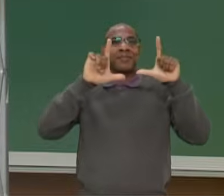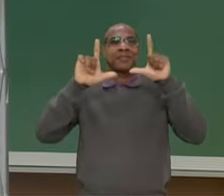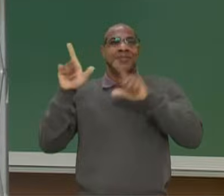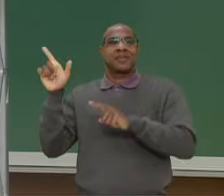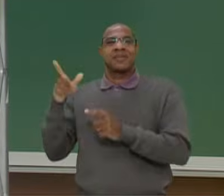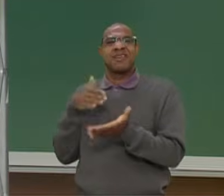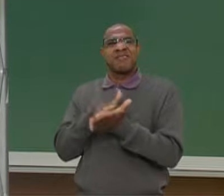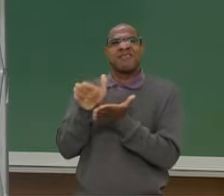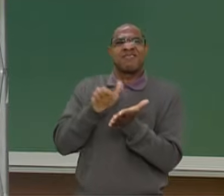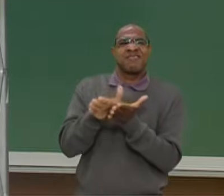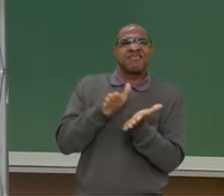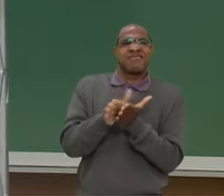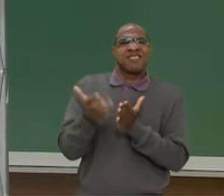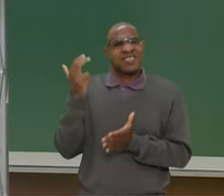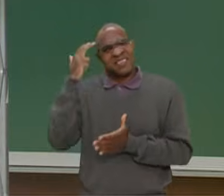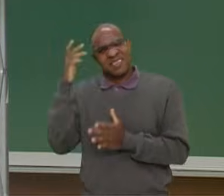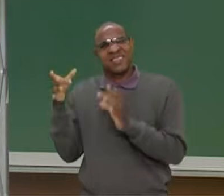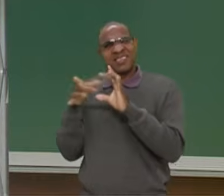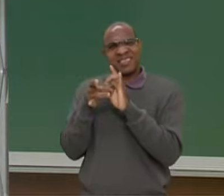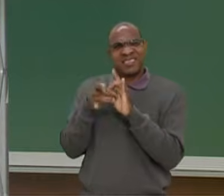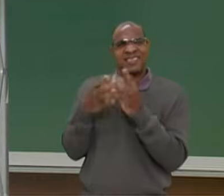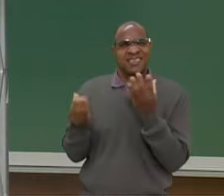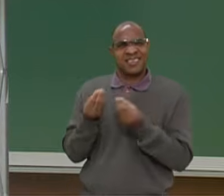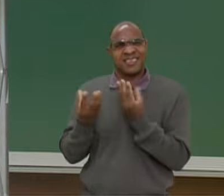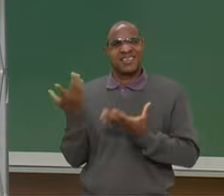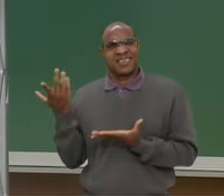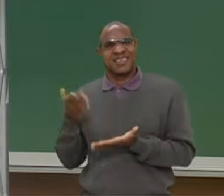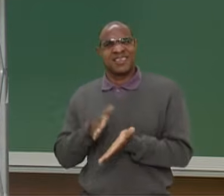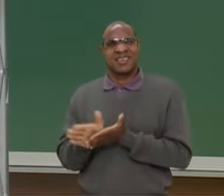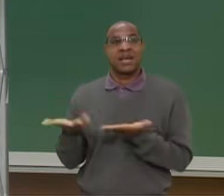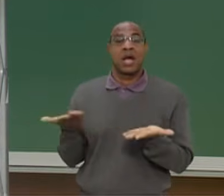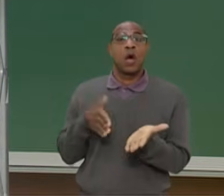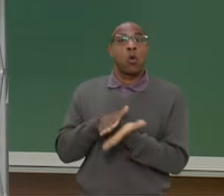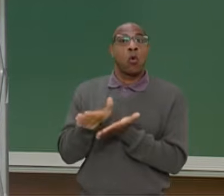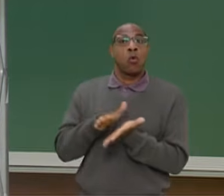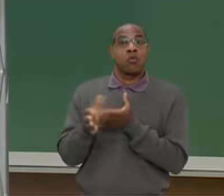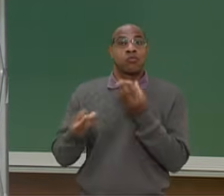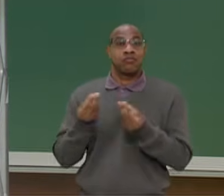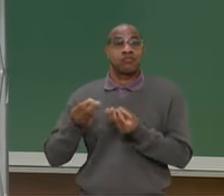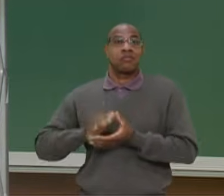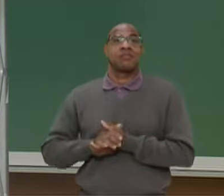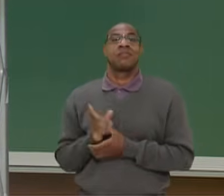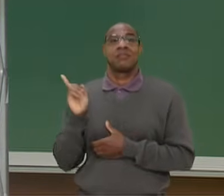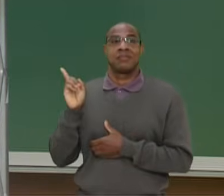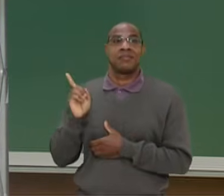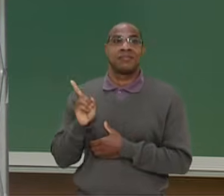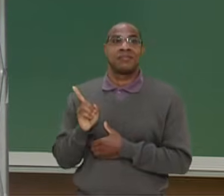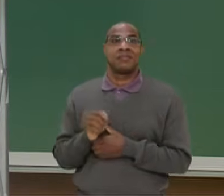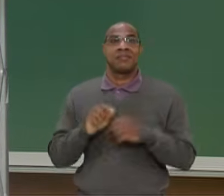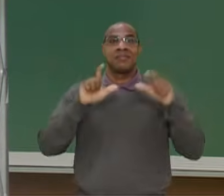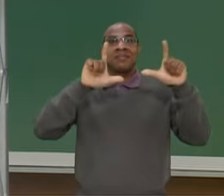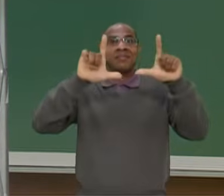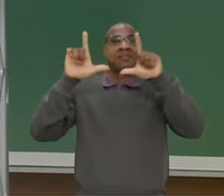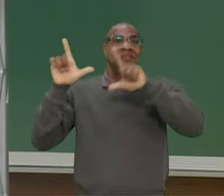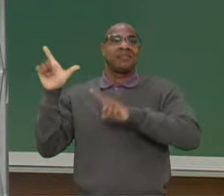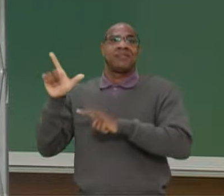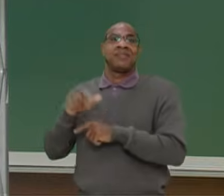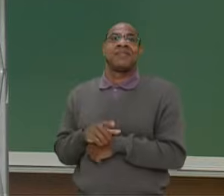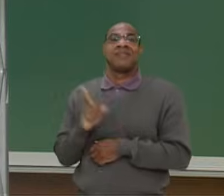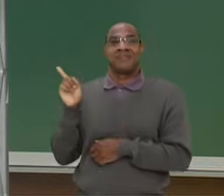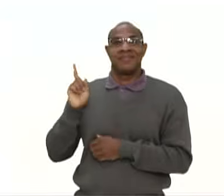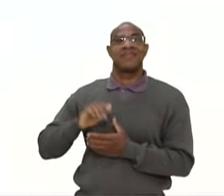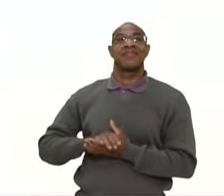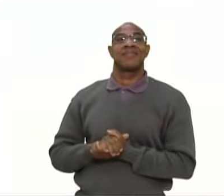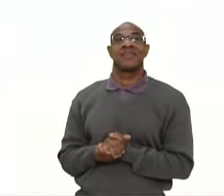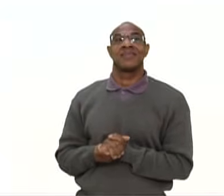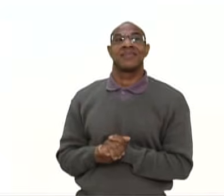do consumo junto com a cultura, né? Agora a gente vai entrar mais na parte do consumo. Charge da Mafalda, né, para não perder o